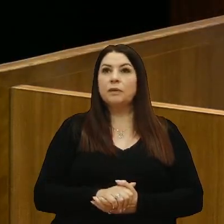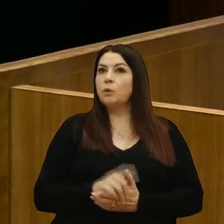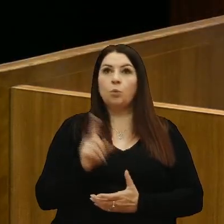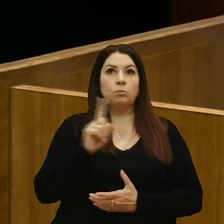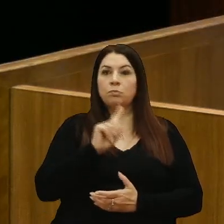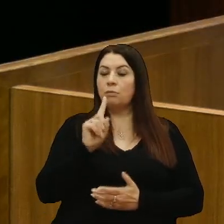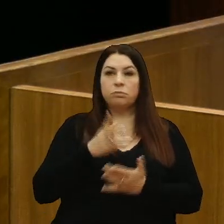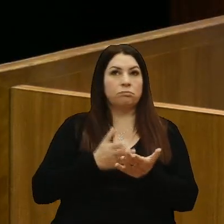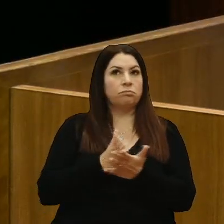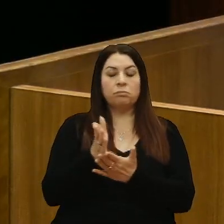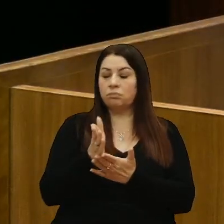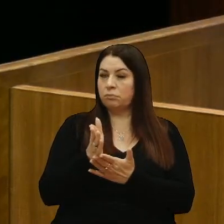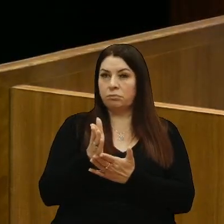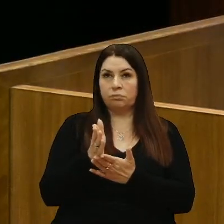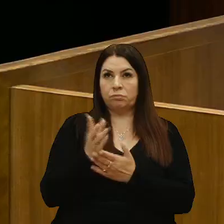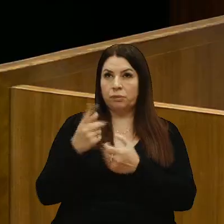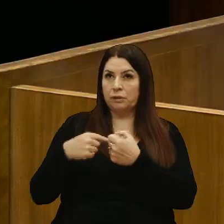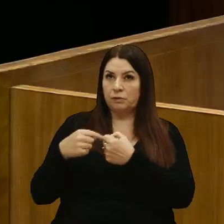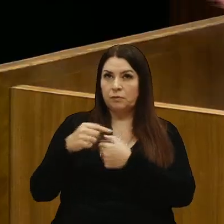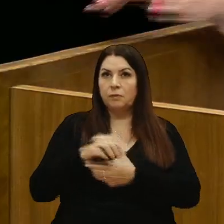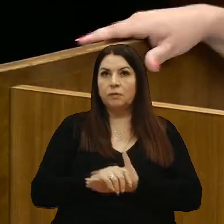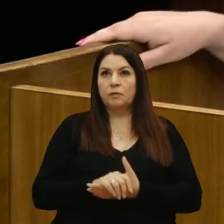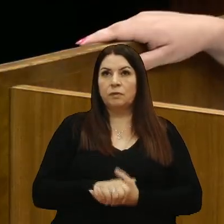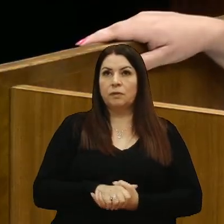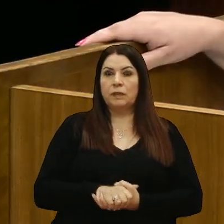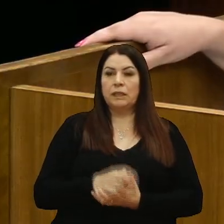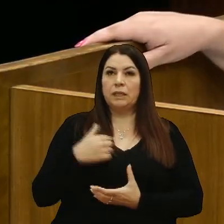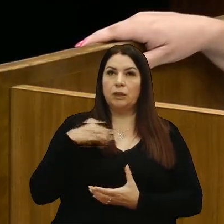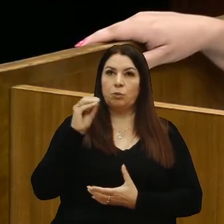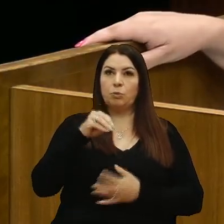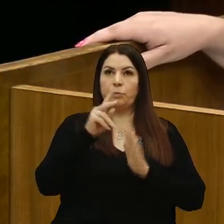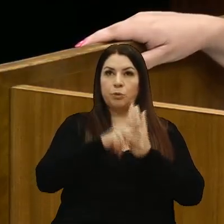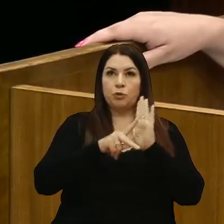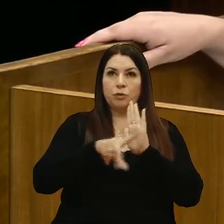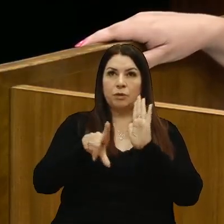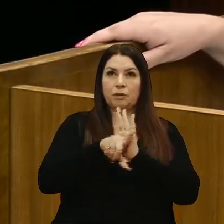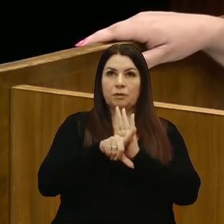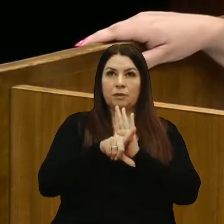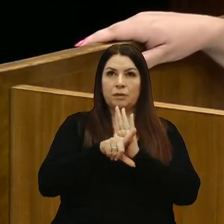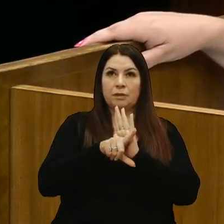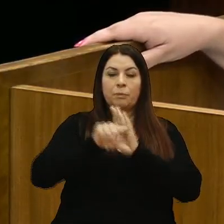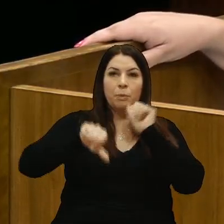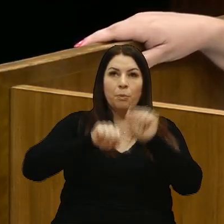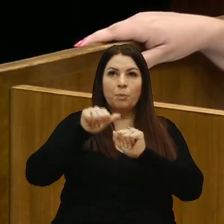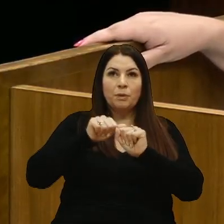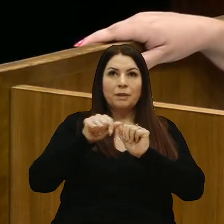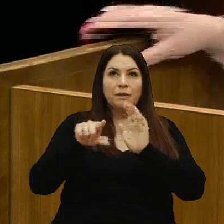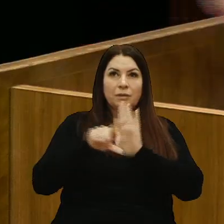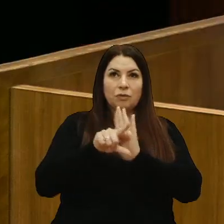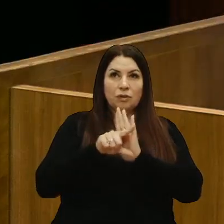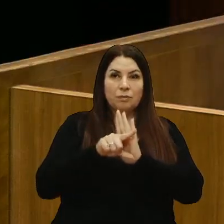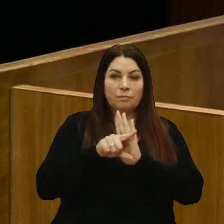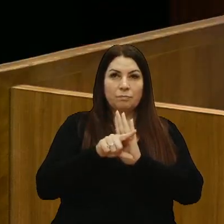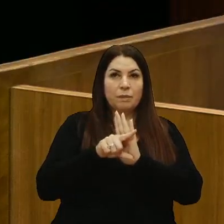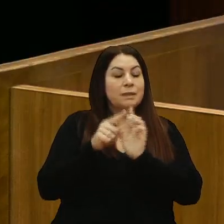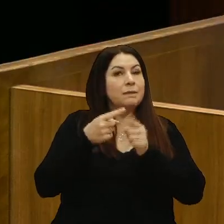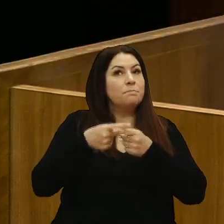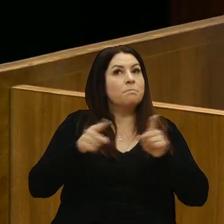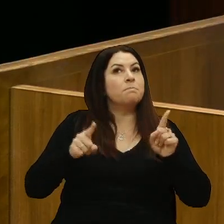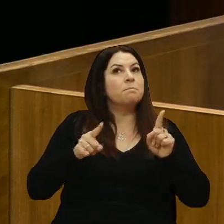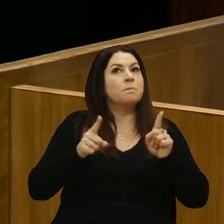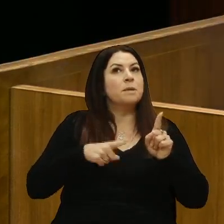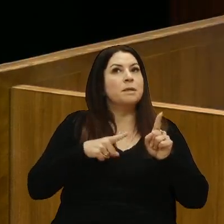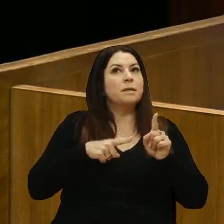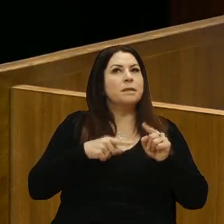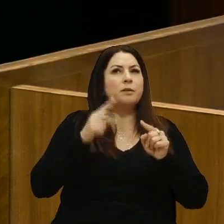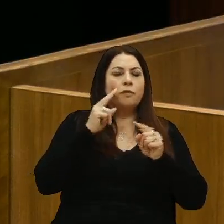sendo cumprida no nosso município. Eu coloquei o projeto de lei para uma alteração nessa legislação, mas, ao